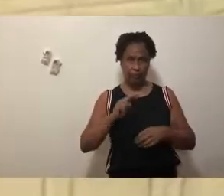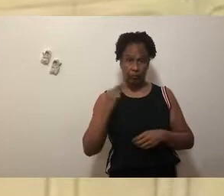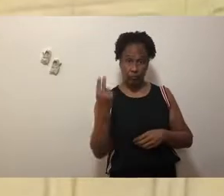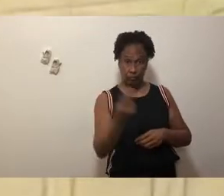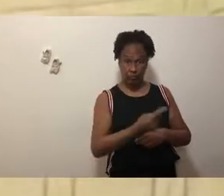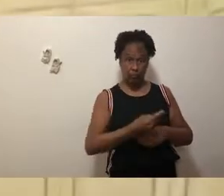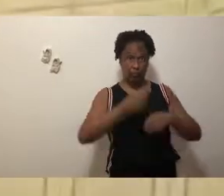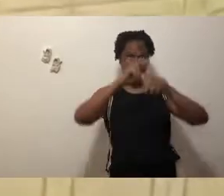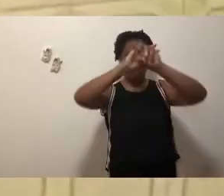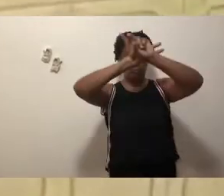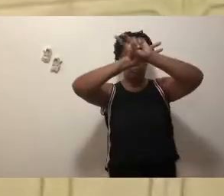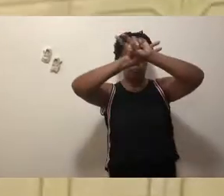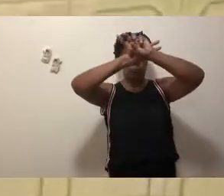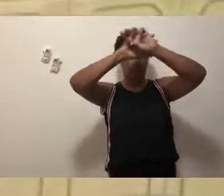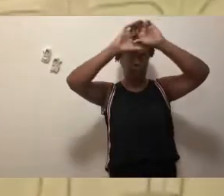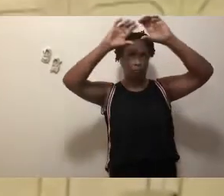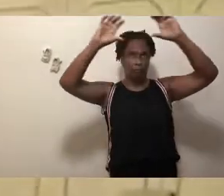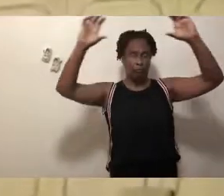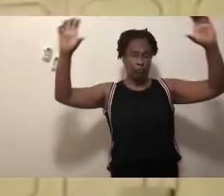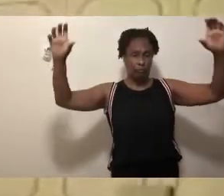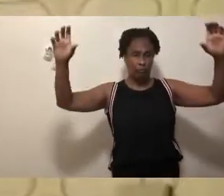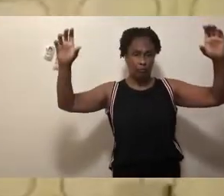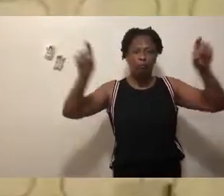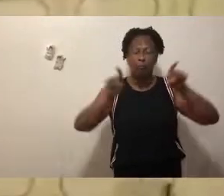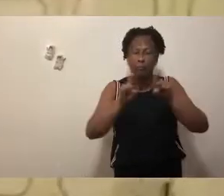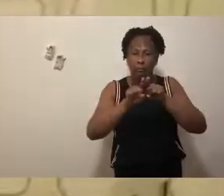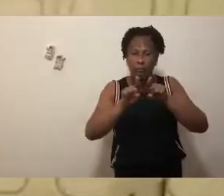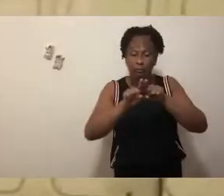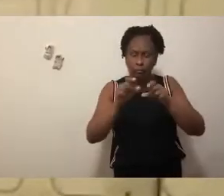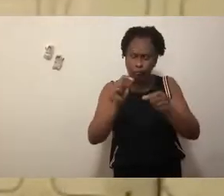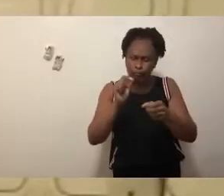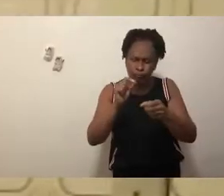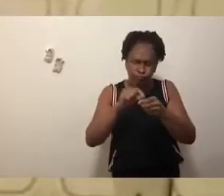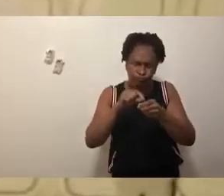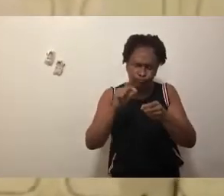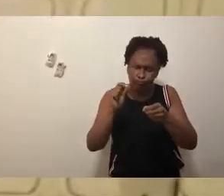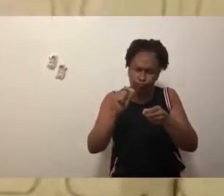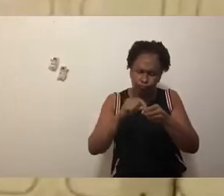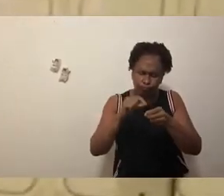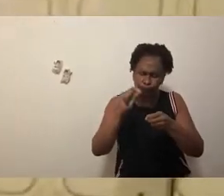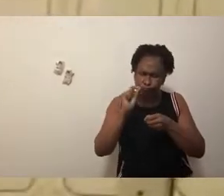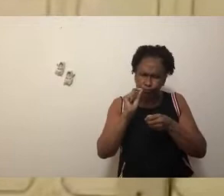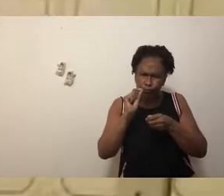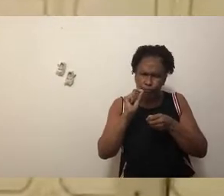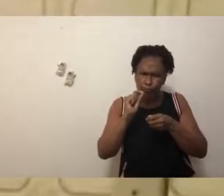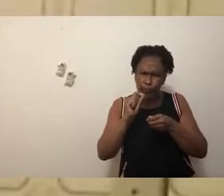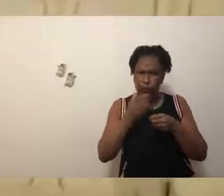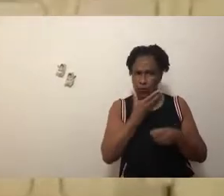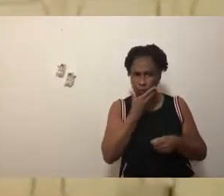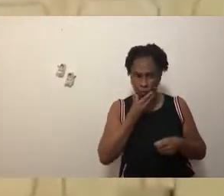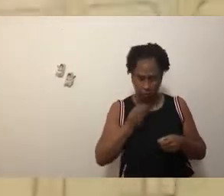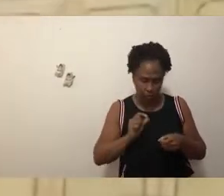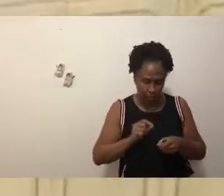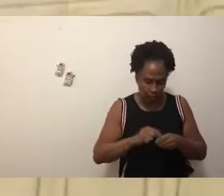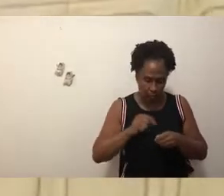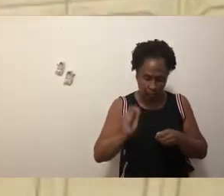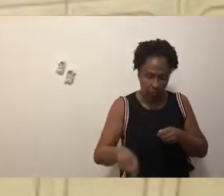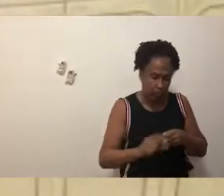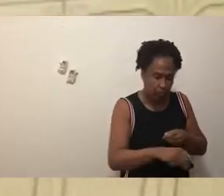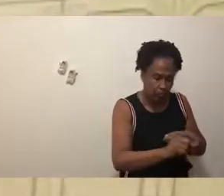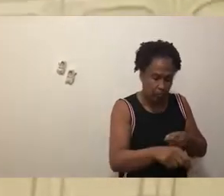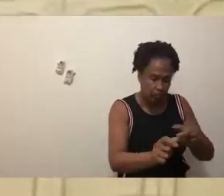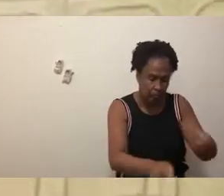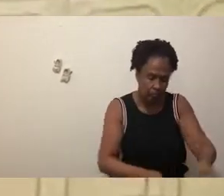é comparado a um grão de mostarda que o homem toma e semeia em seu